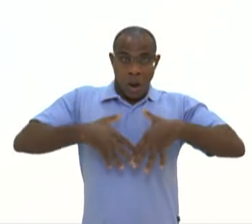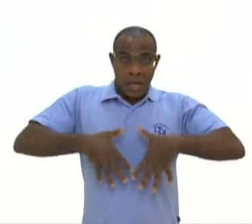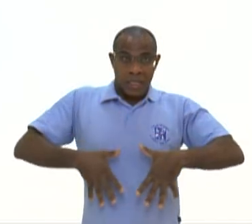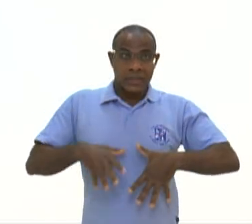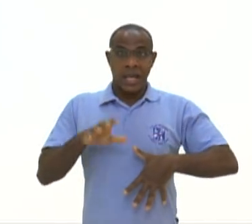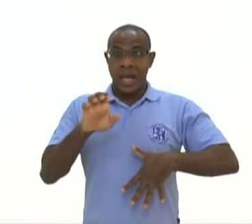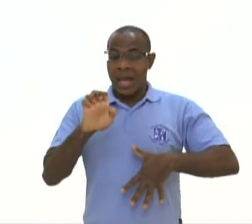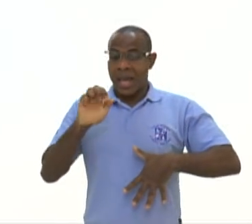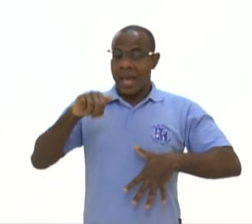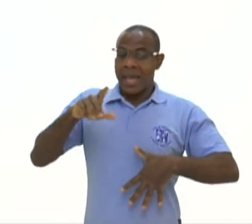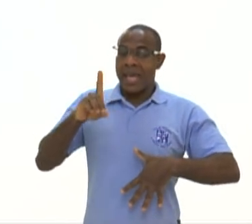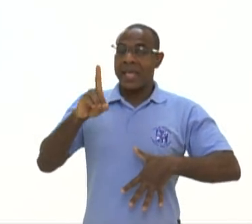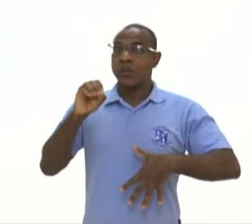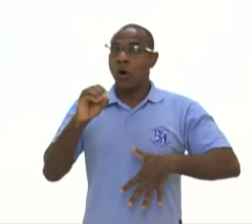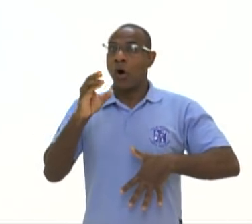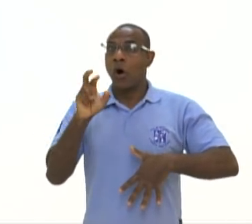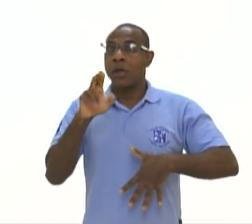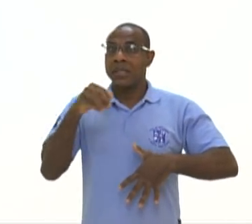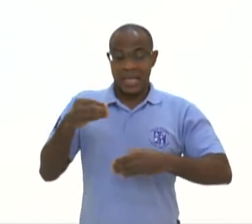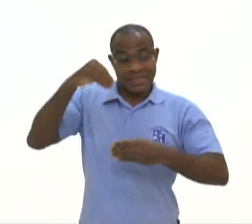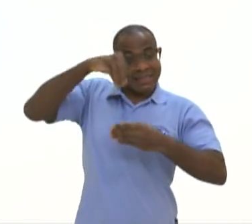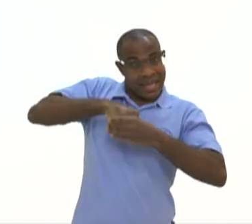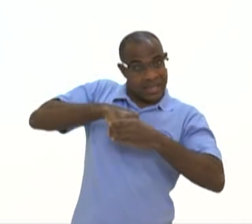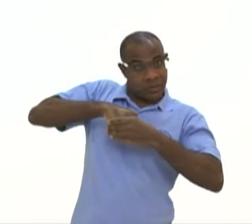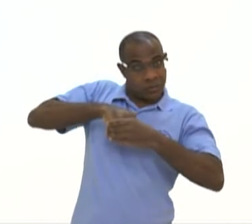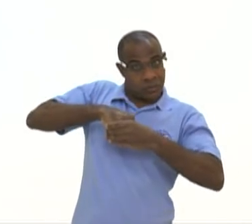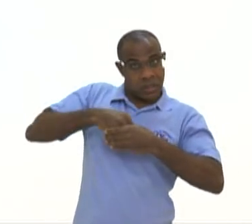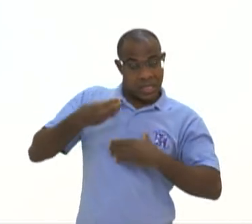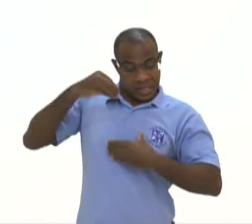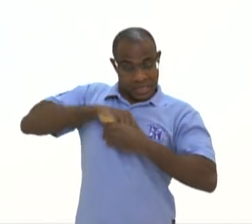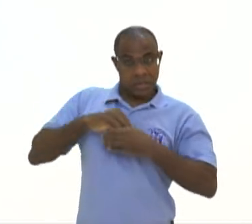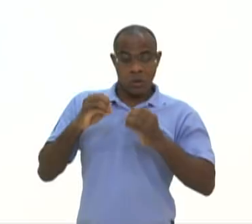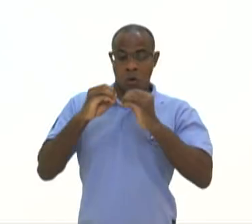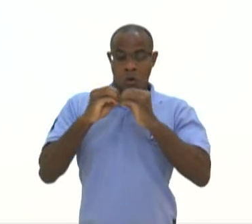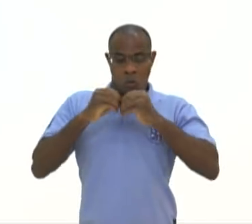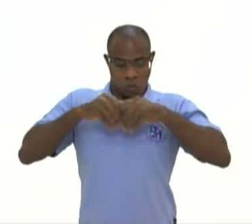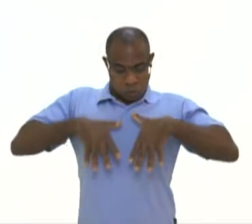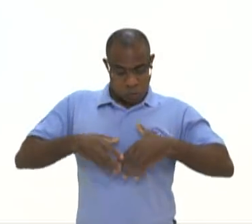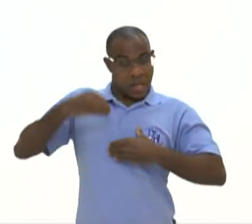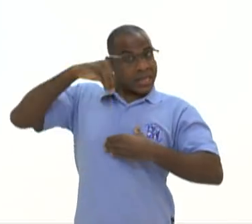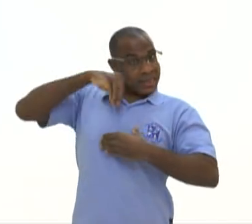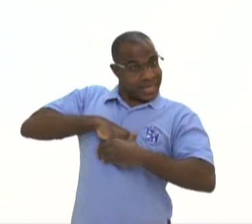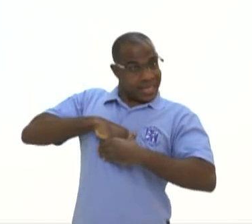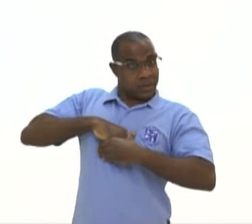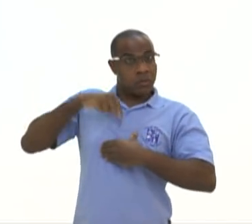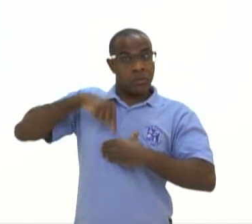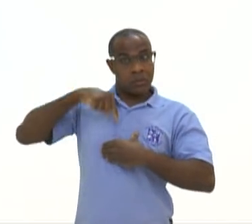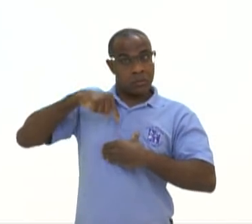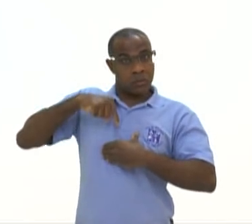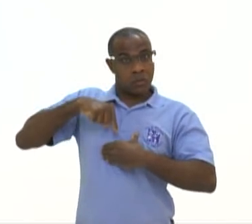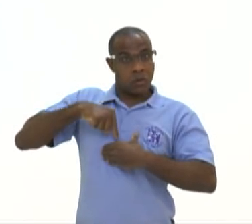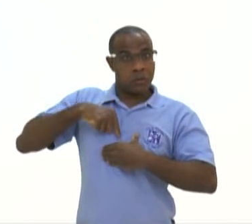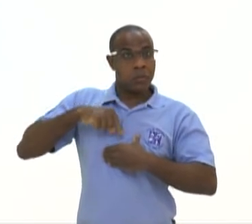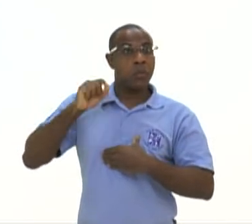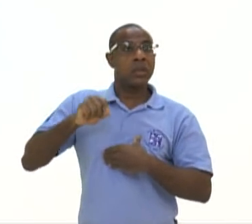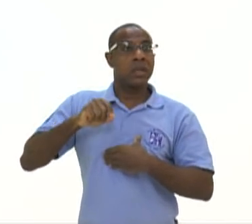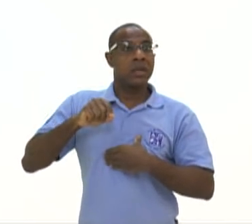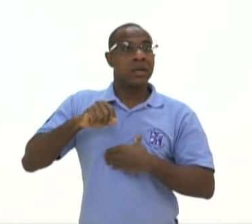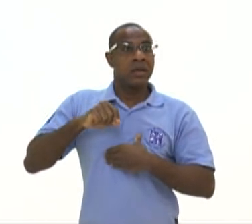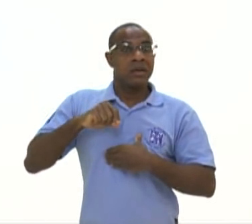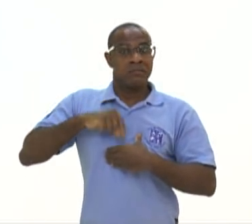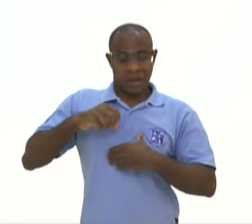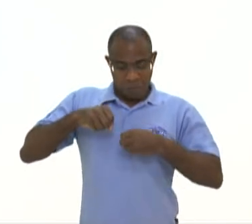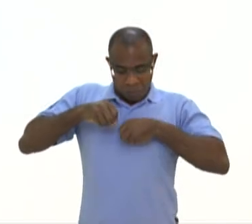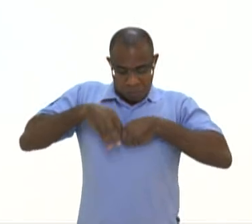que endo quer dizer dentro, então é dentro do corpo que essas glândulas vão lançar os seus hormônios, as